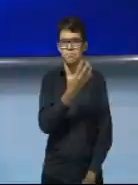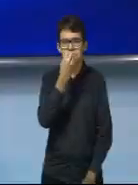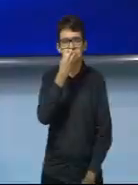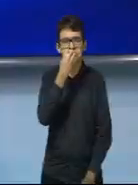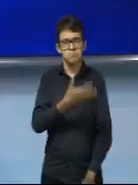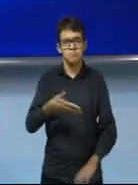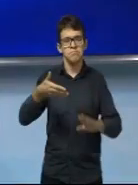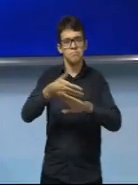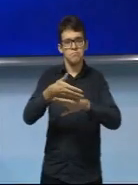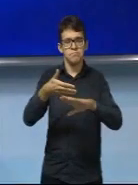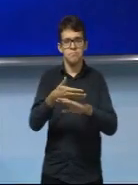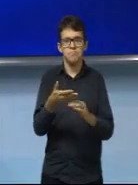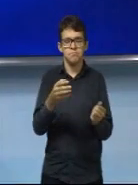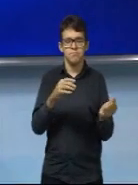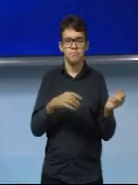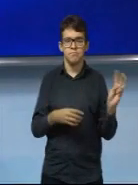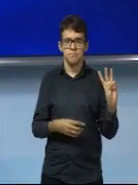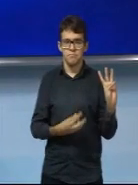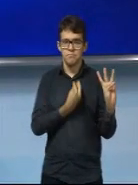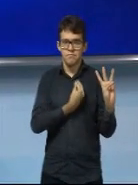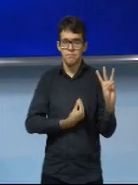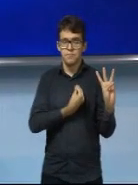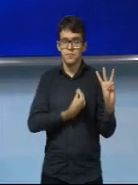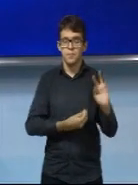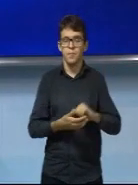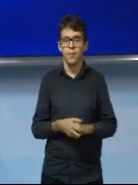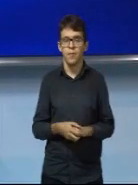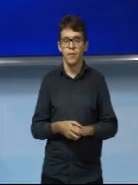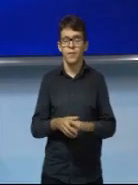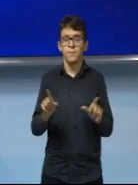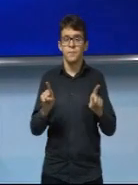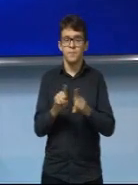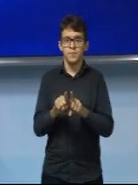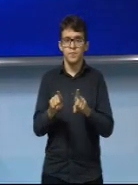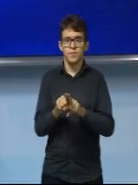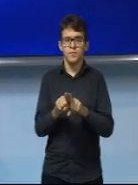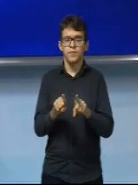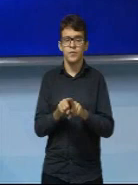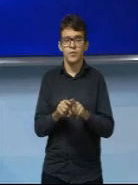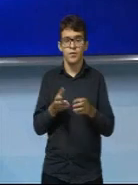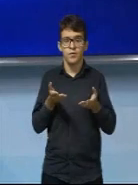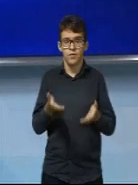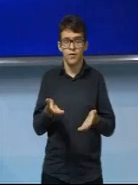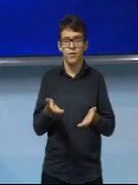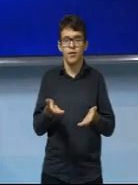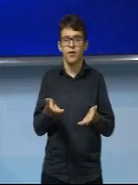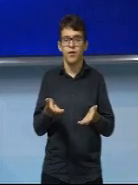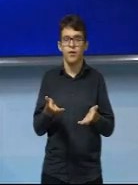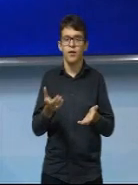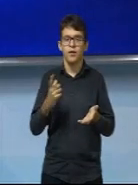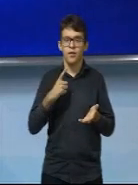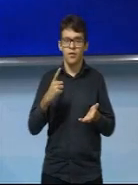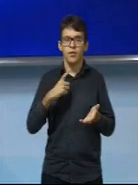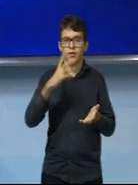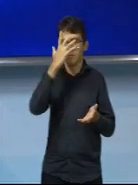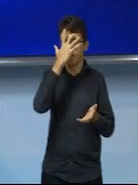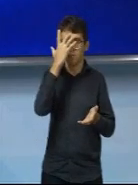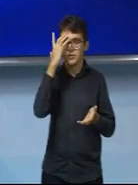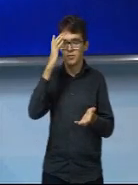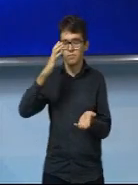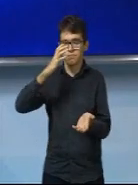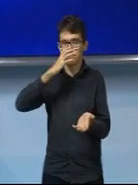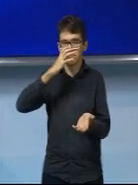mesa para essas discussões. Eu aproveito, inclusive, para registrar a presença aqui nos nossos estúdios, assistindo a nossa gravação, o